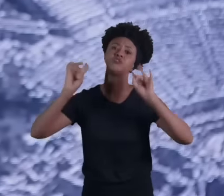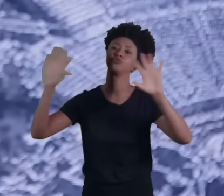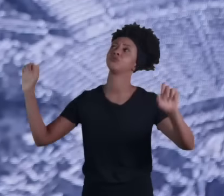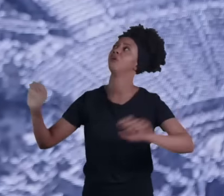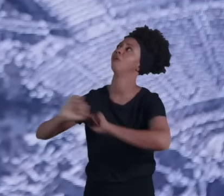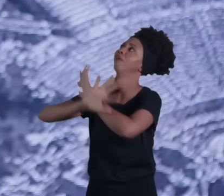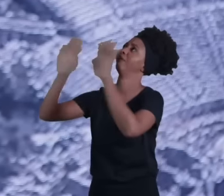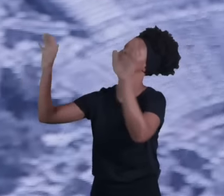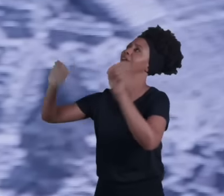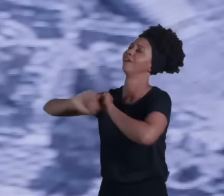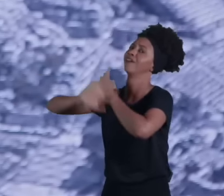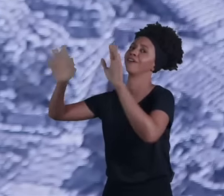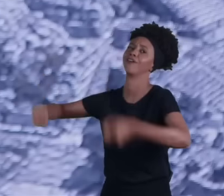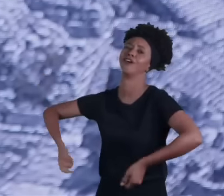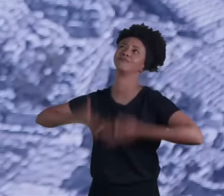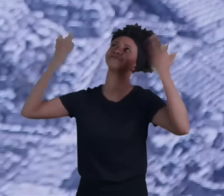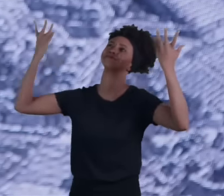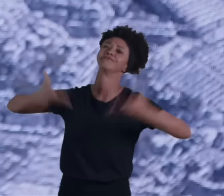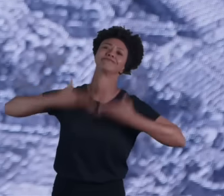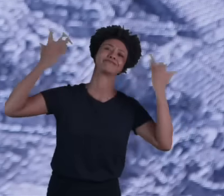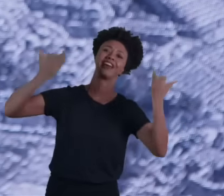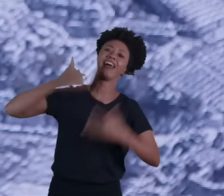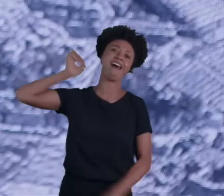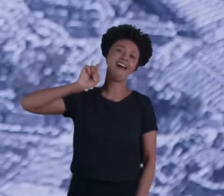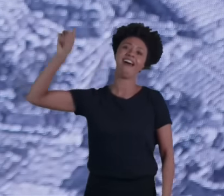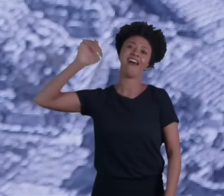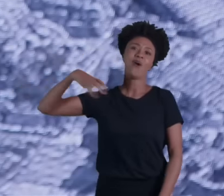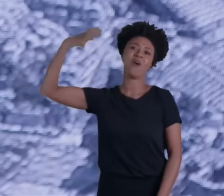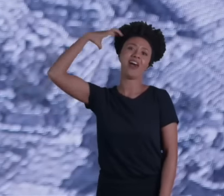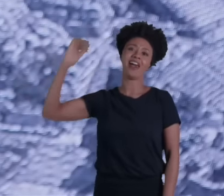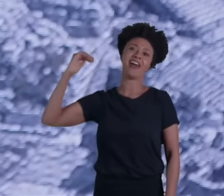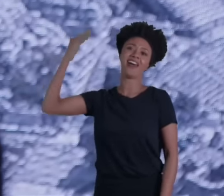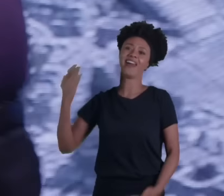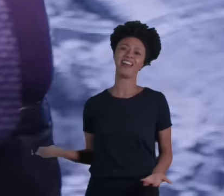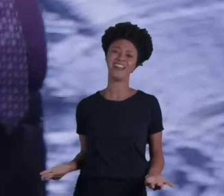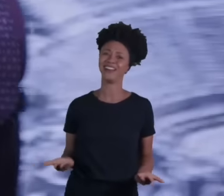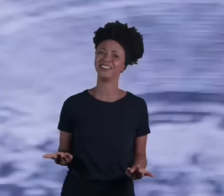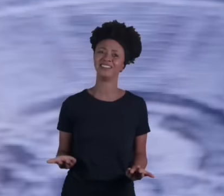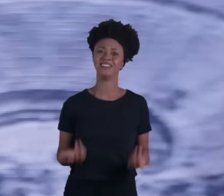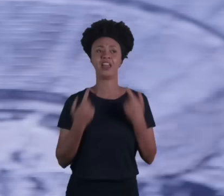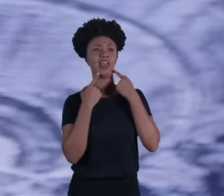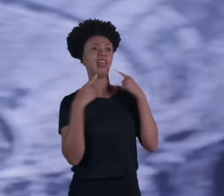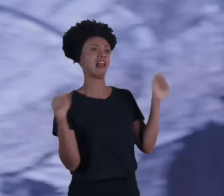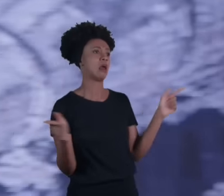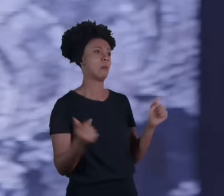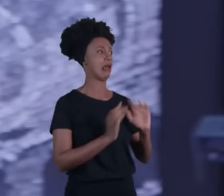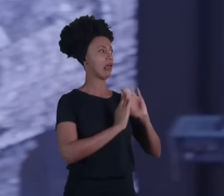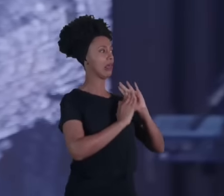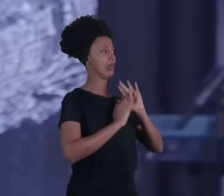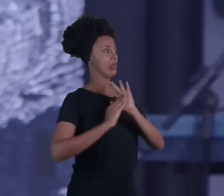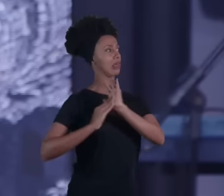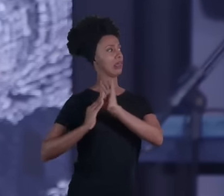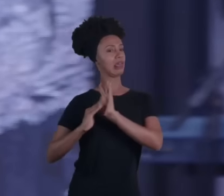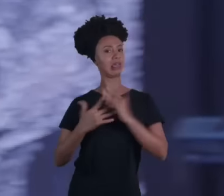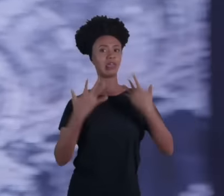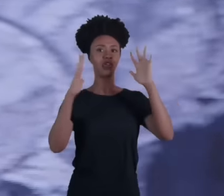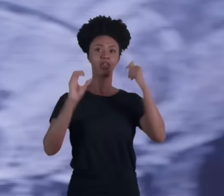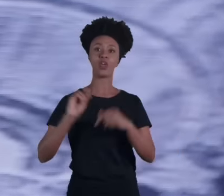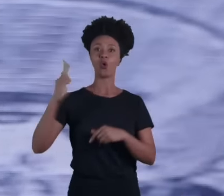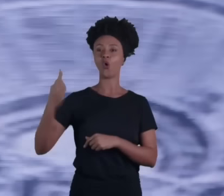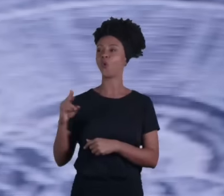Rei dos Reis. Não haverá espaço para ninguém mais ser louvado. Nem